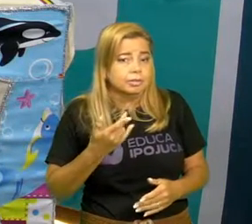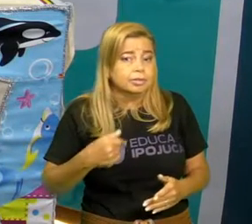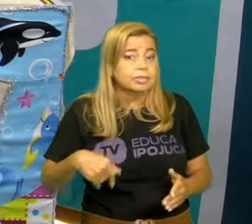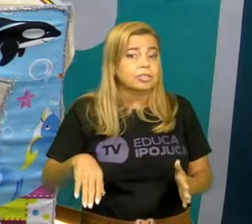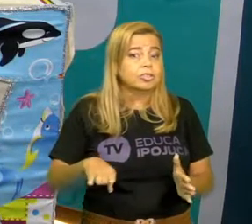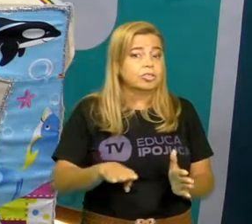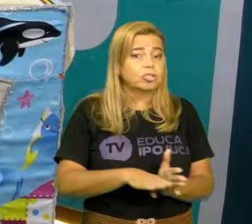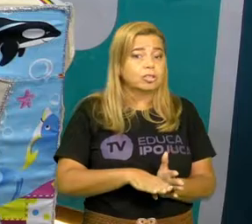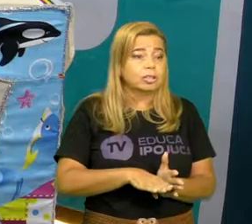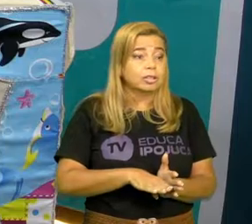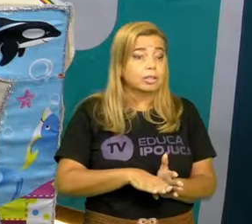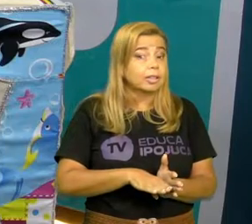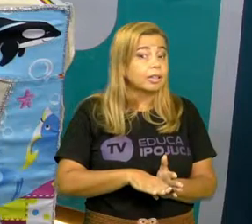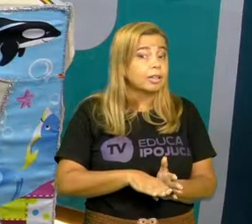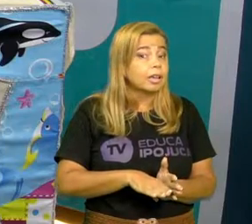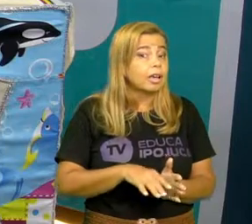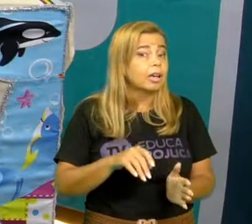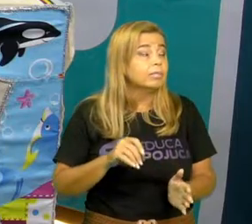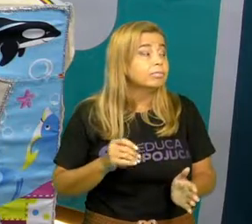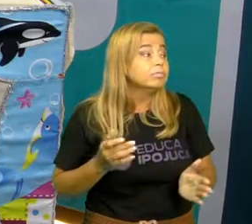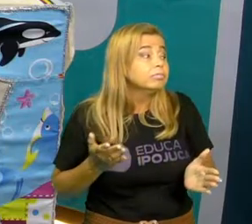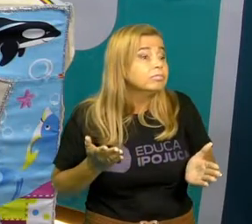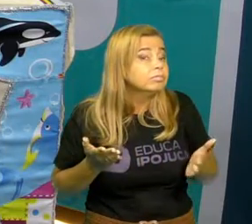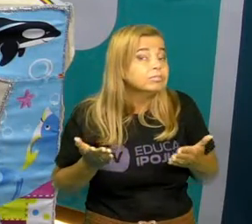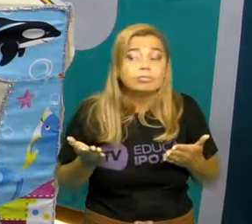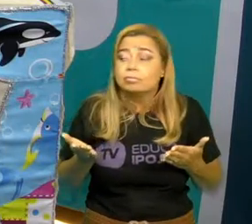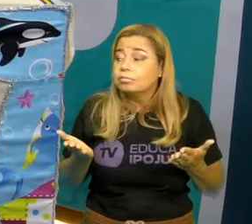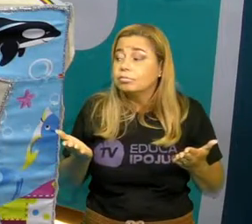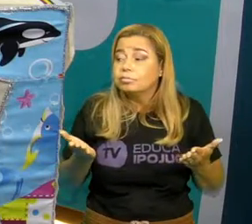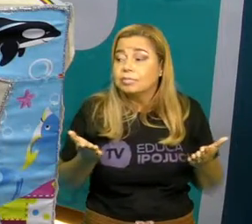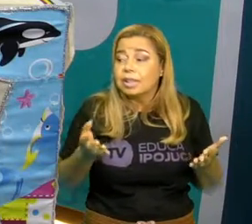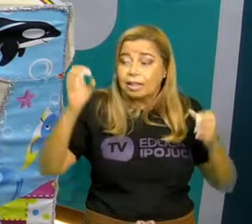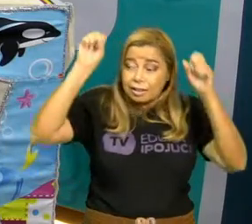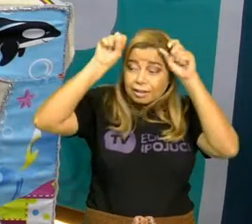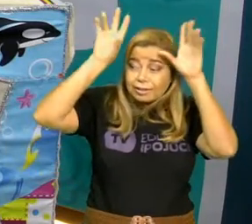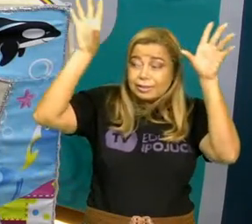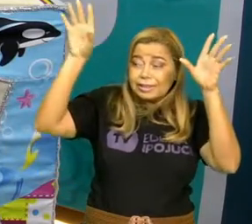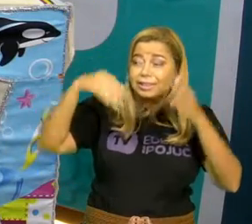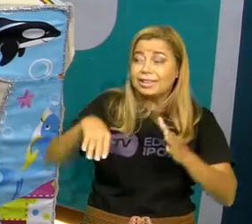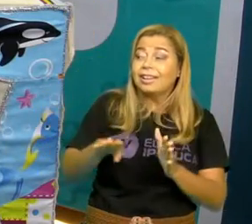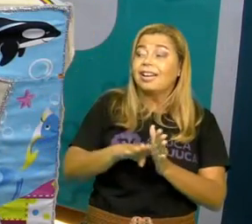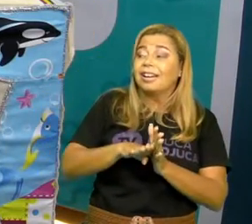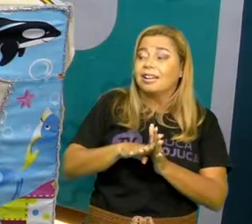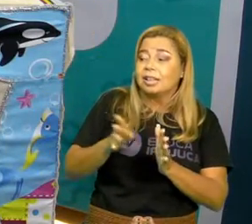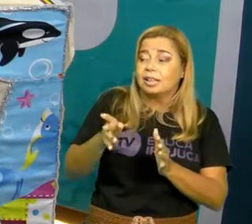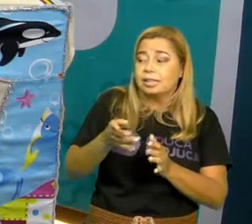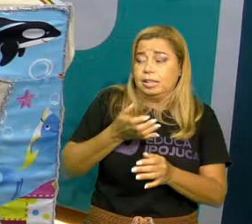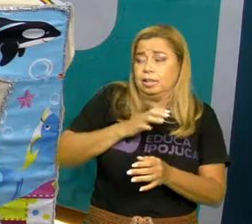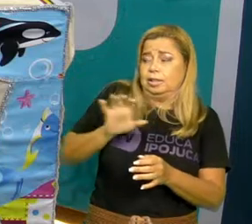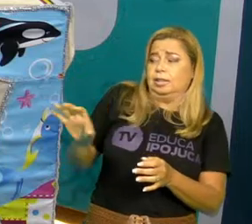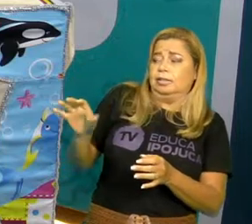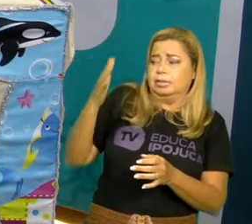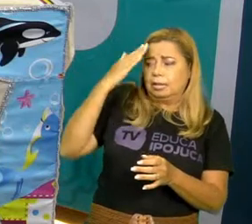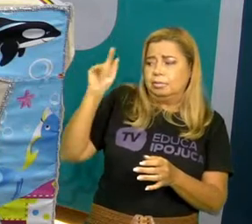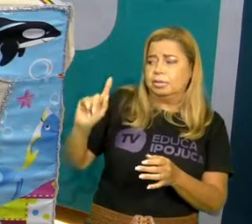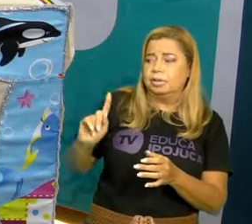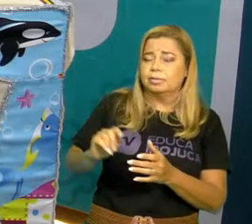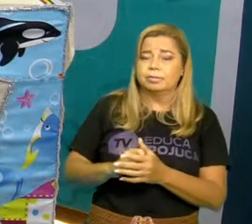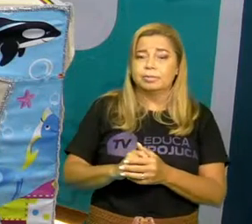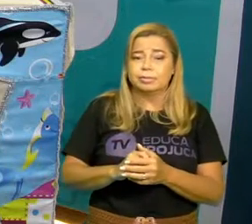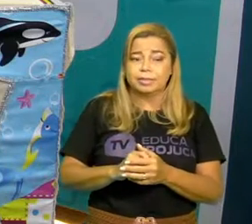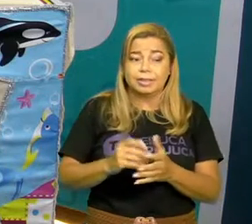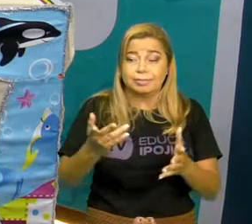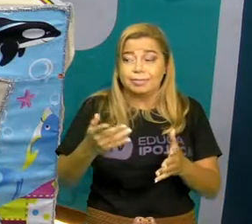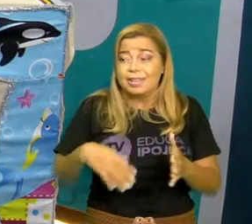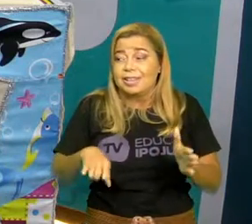aparece o quê, Leiturinha? Nem quero saber. O rato. Porque todo mundo